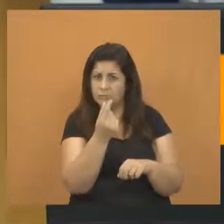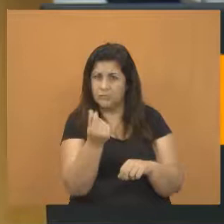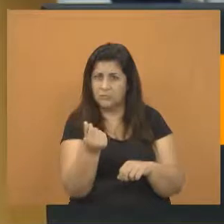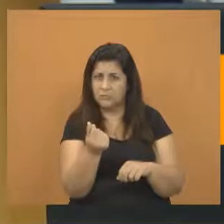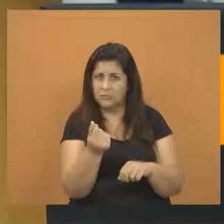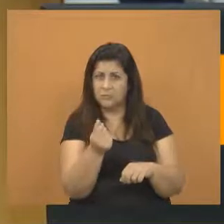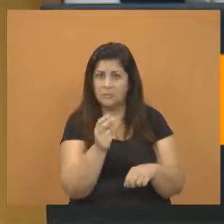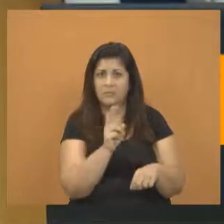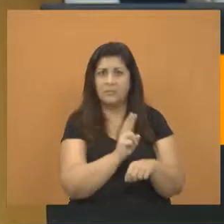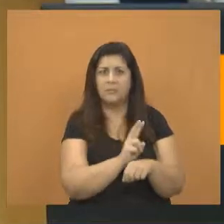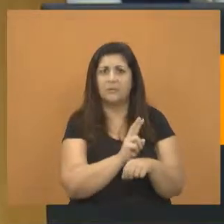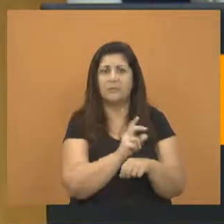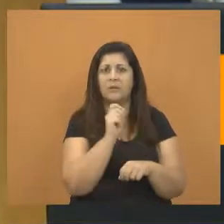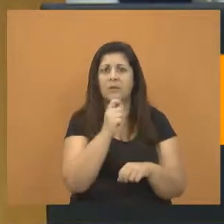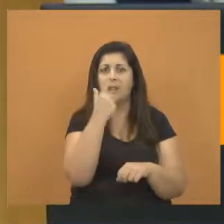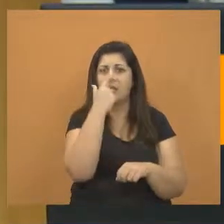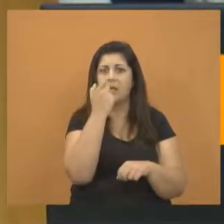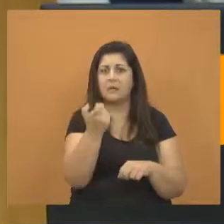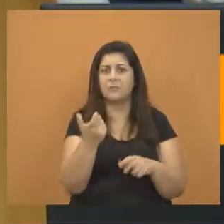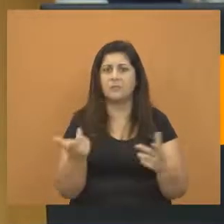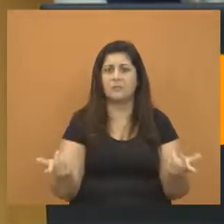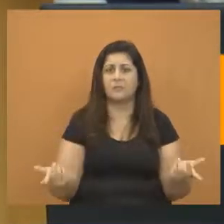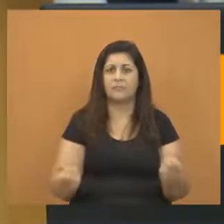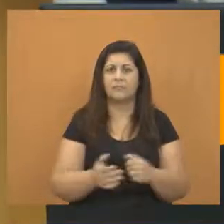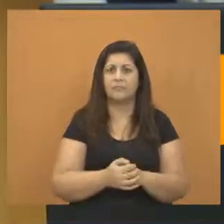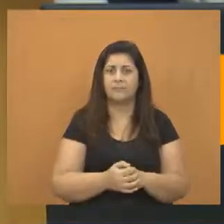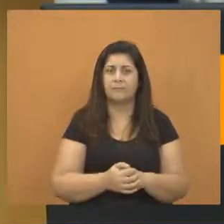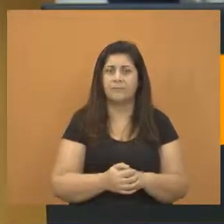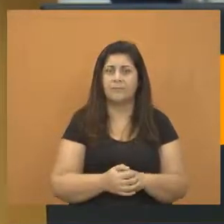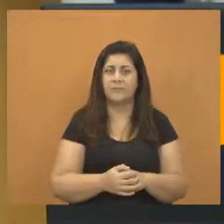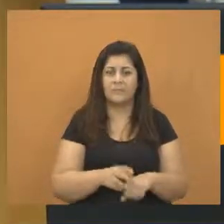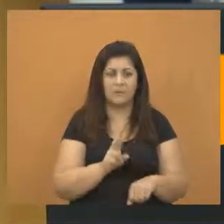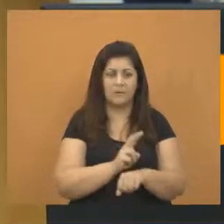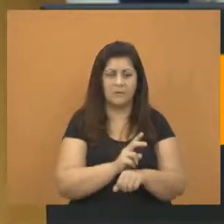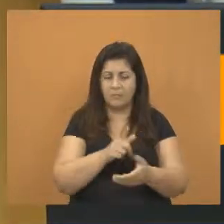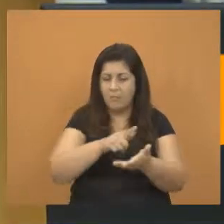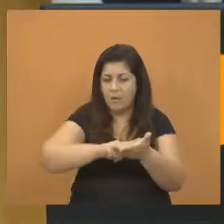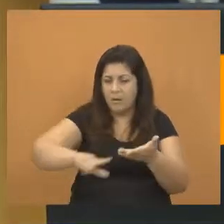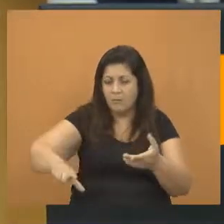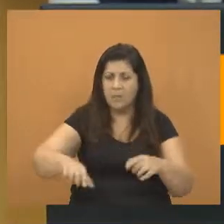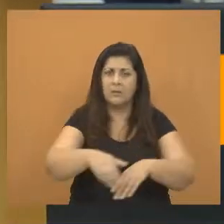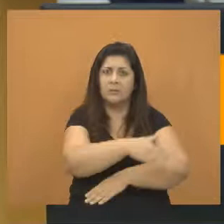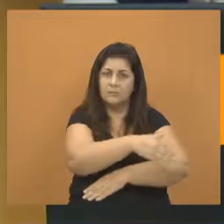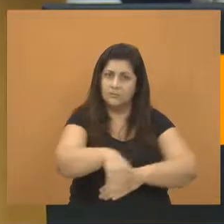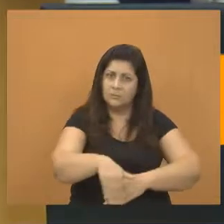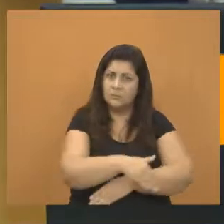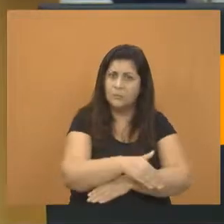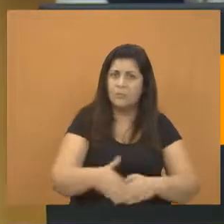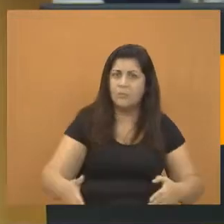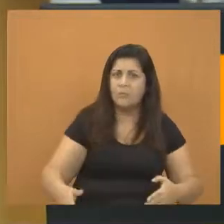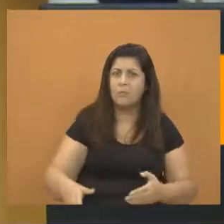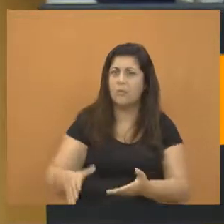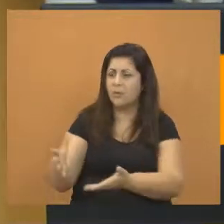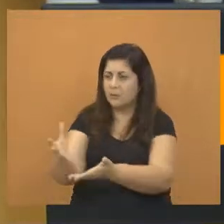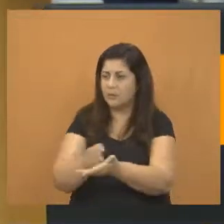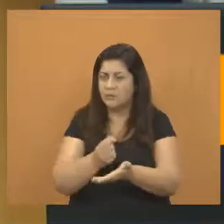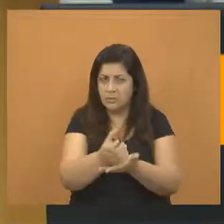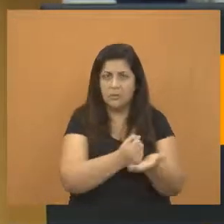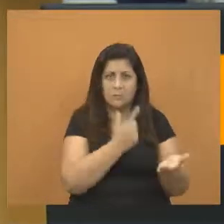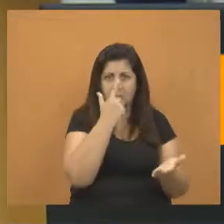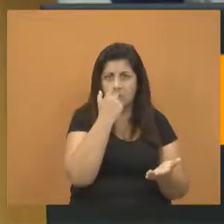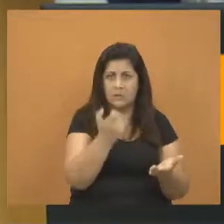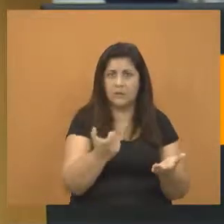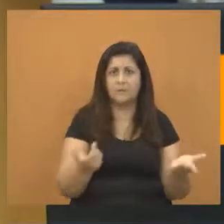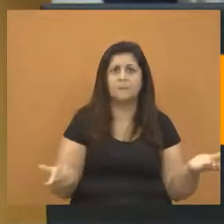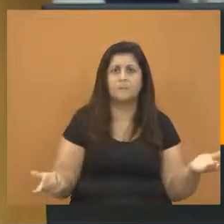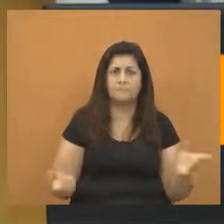no tratamento de resíduos, né? vai no tratamento de limpeza pública, de recolhimento de lixos. E